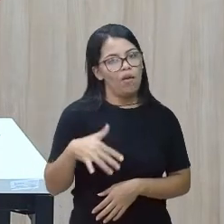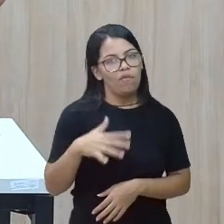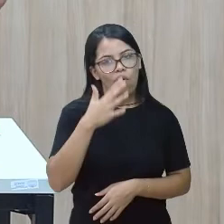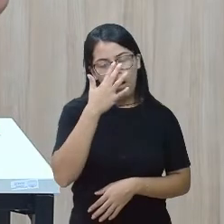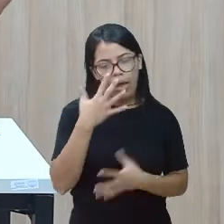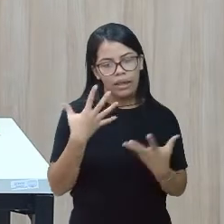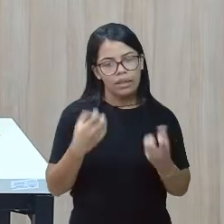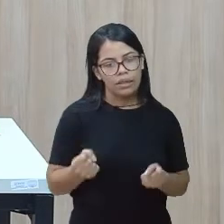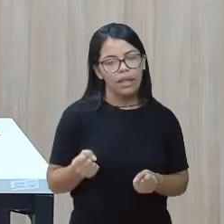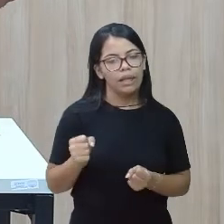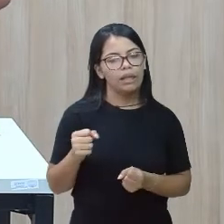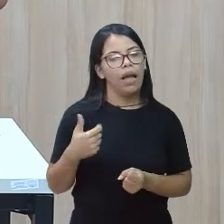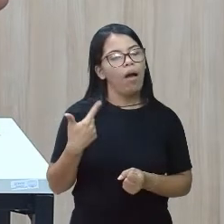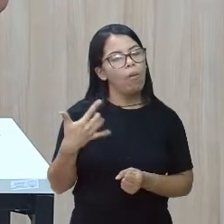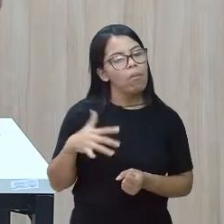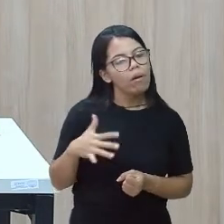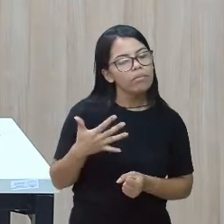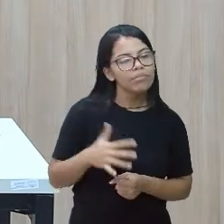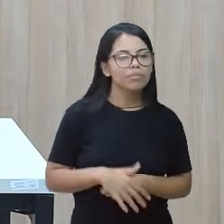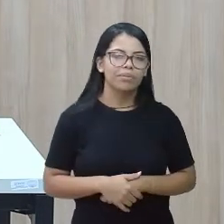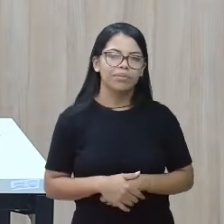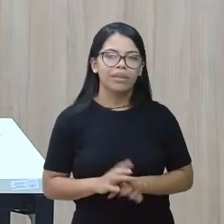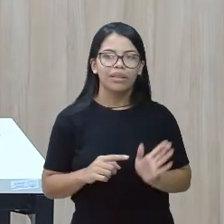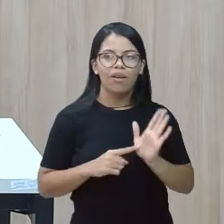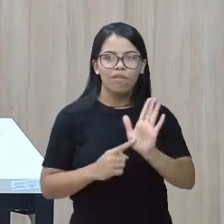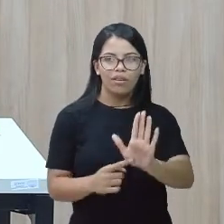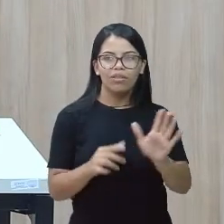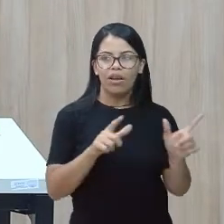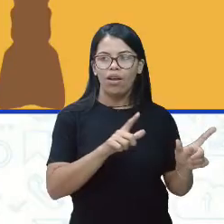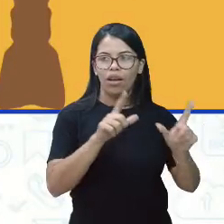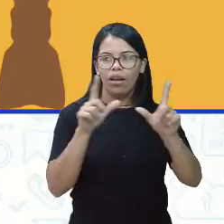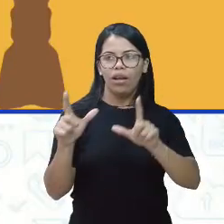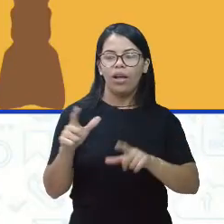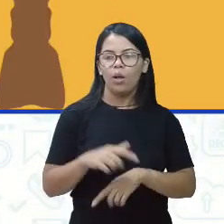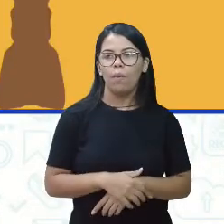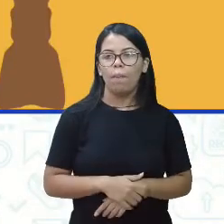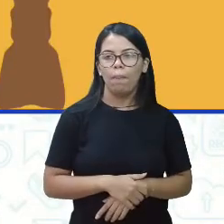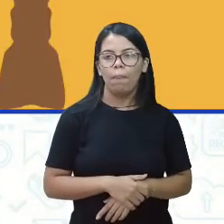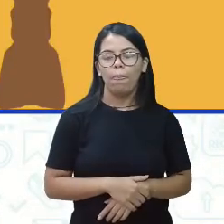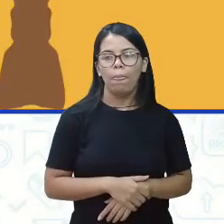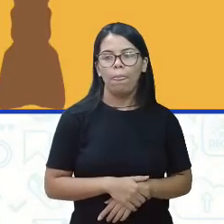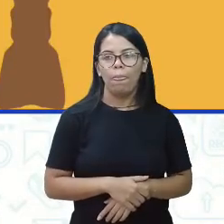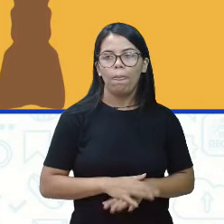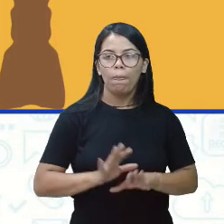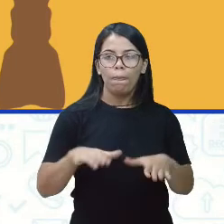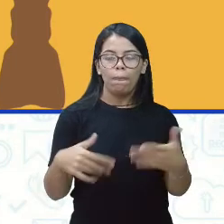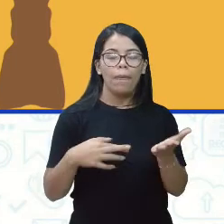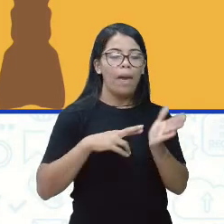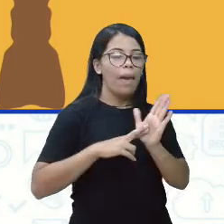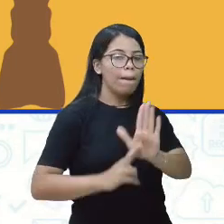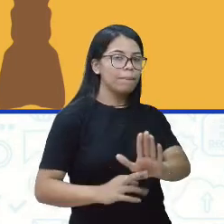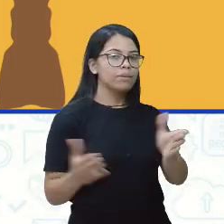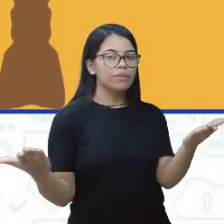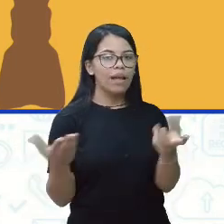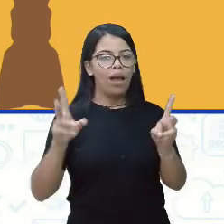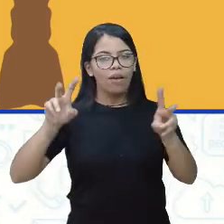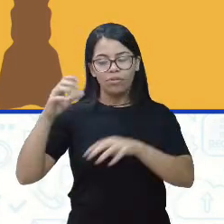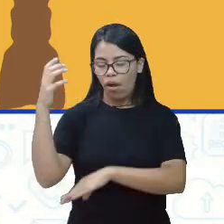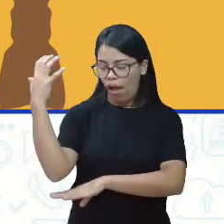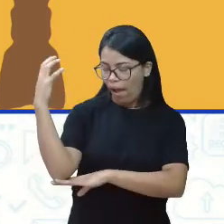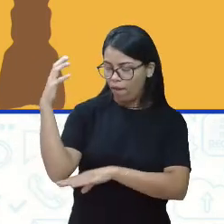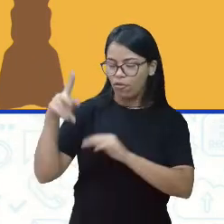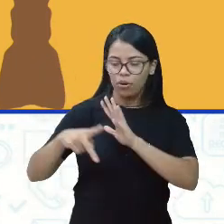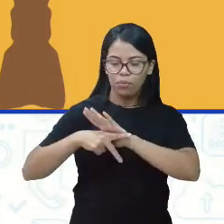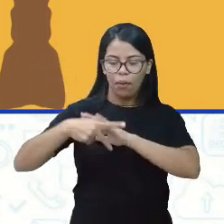ou menos. Aí veja a tela que eu estou trazendo agora para vocês. Para representar, né, essa questão da árvore